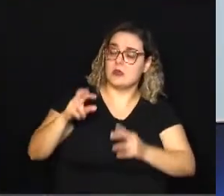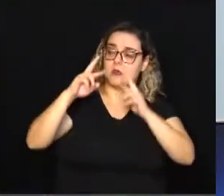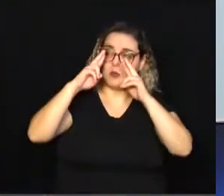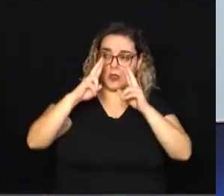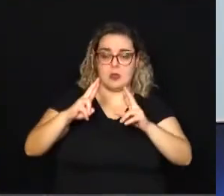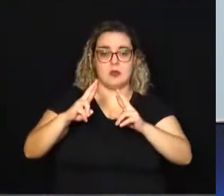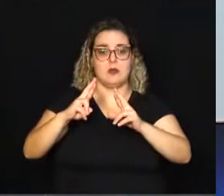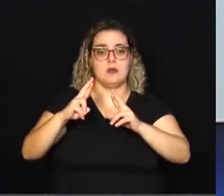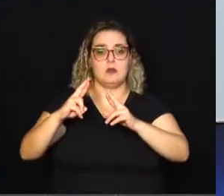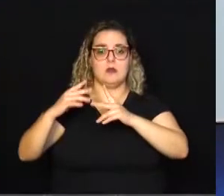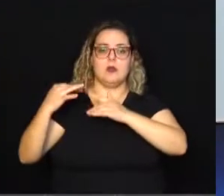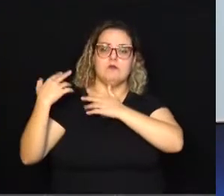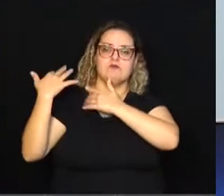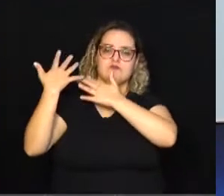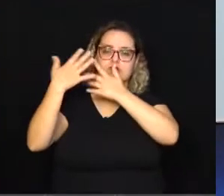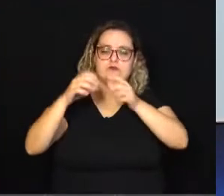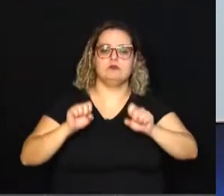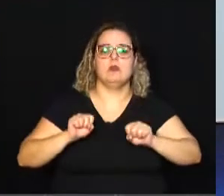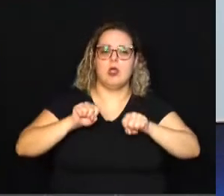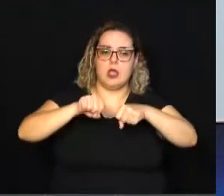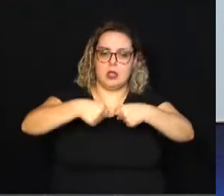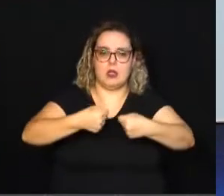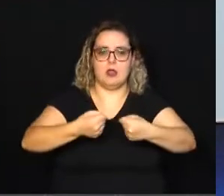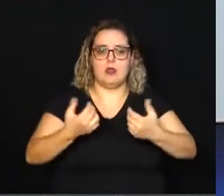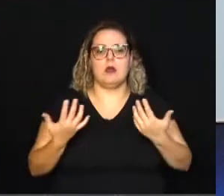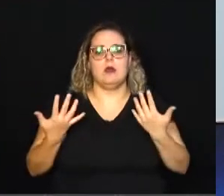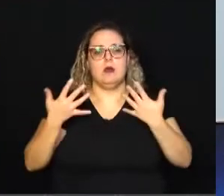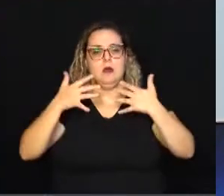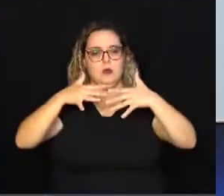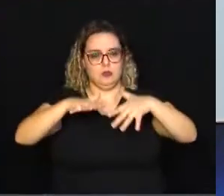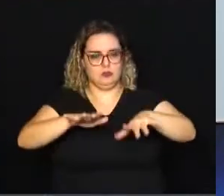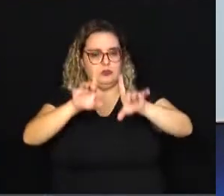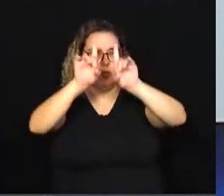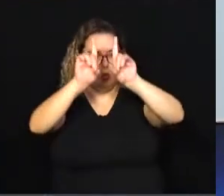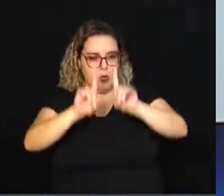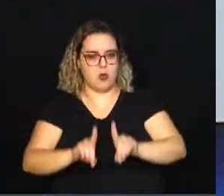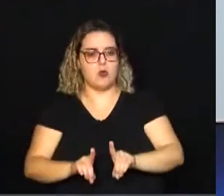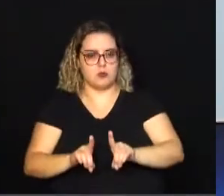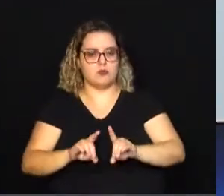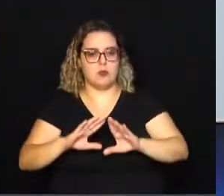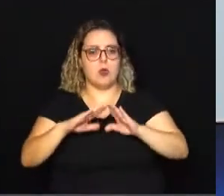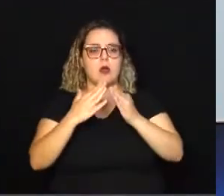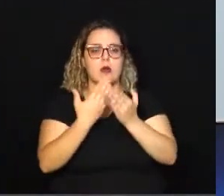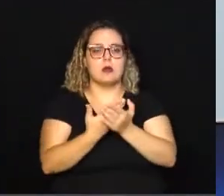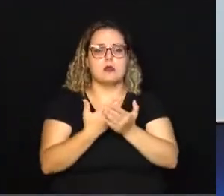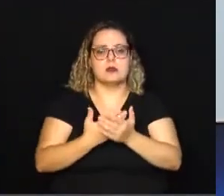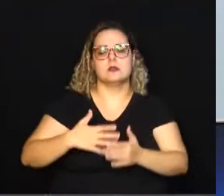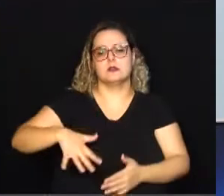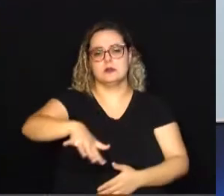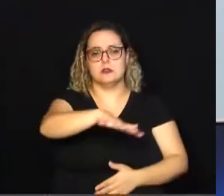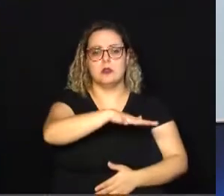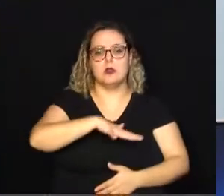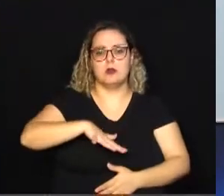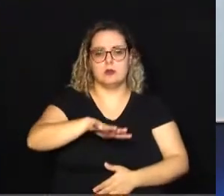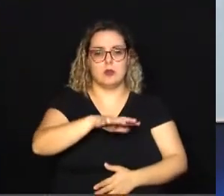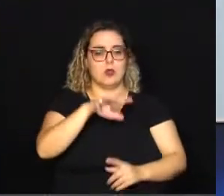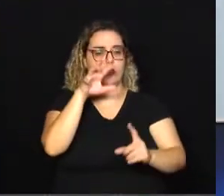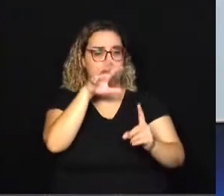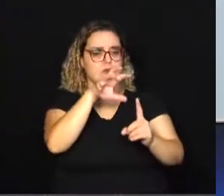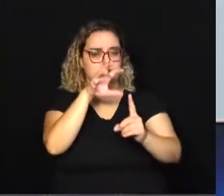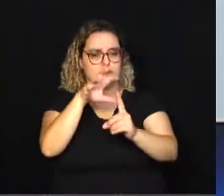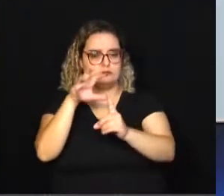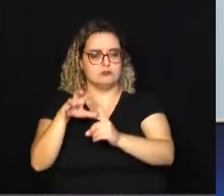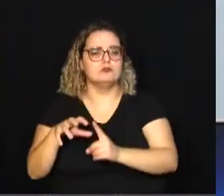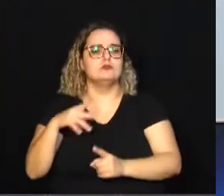de atuação em defesa da inclusão de pessoas com deficiência nas escolas regulares, influenciou nas